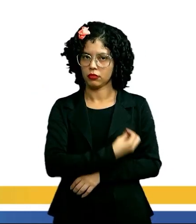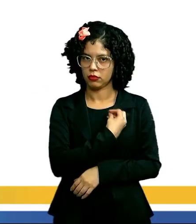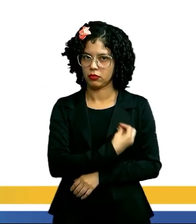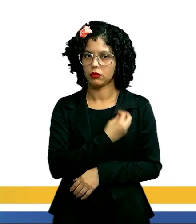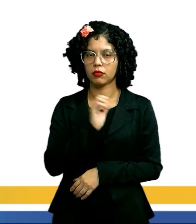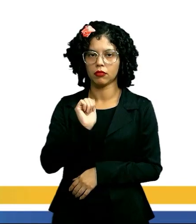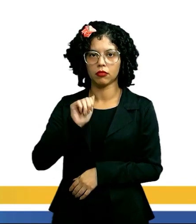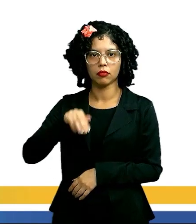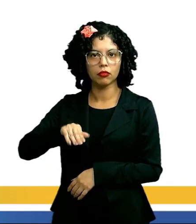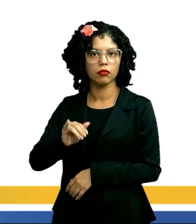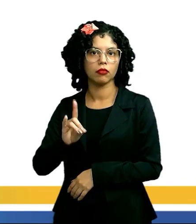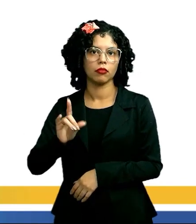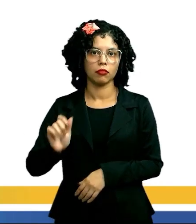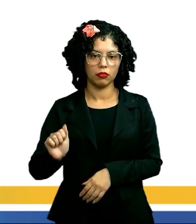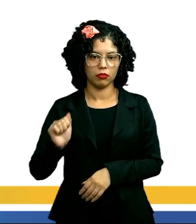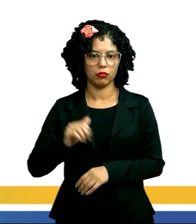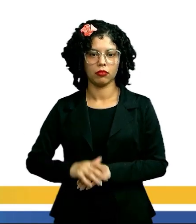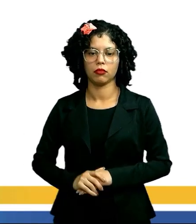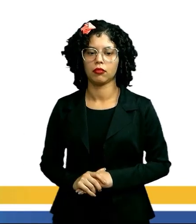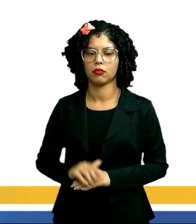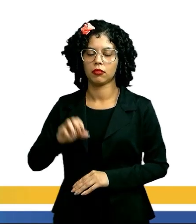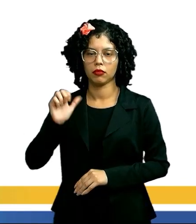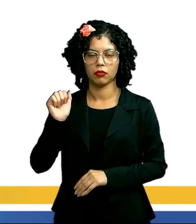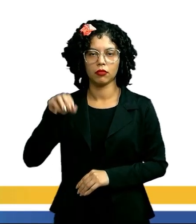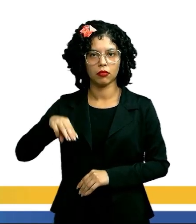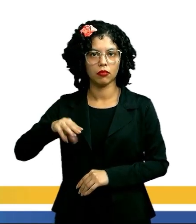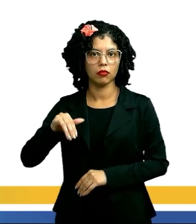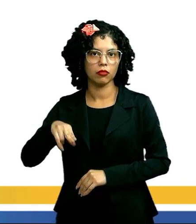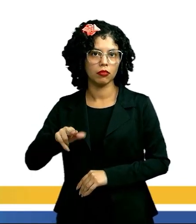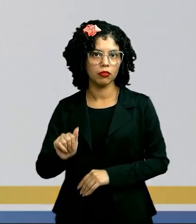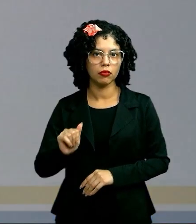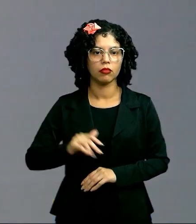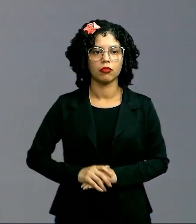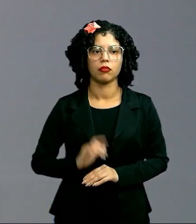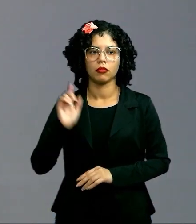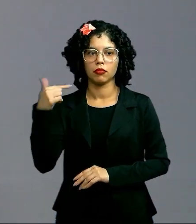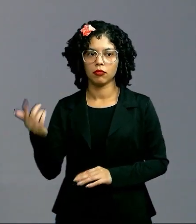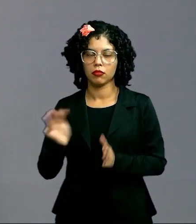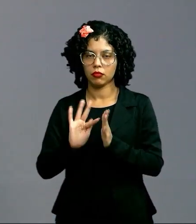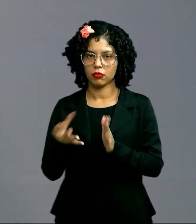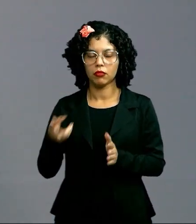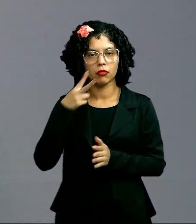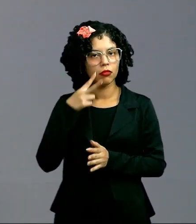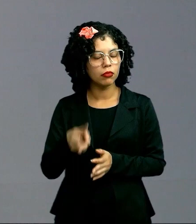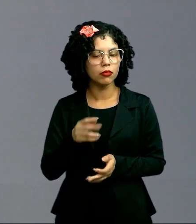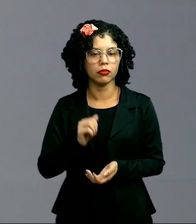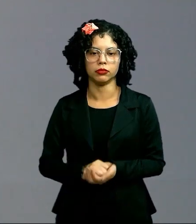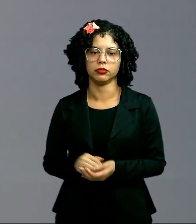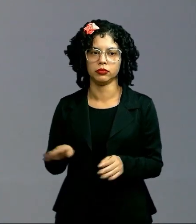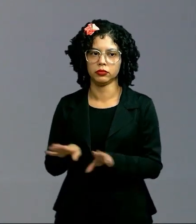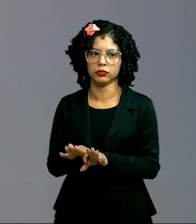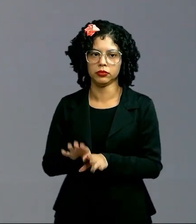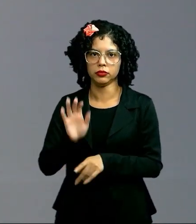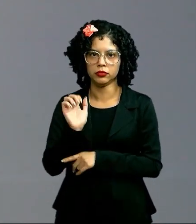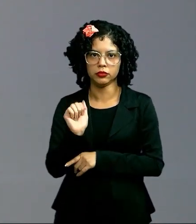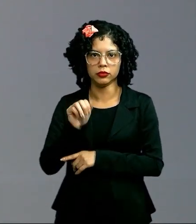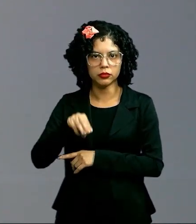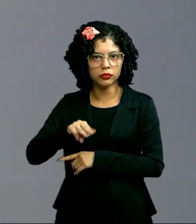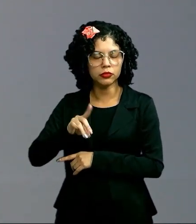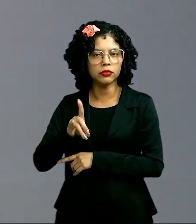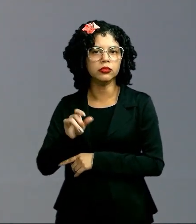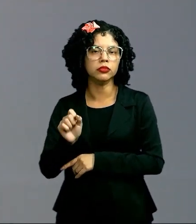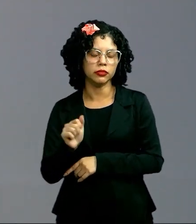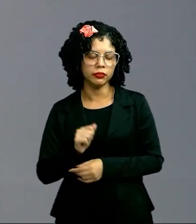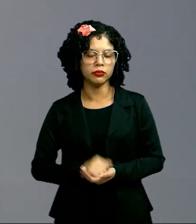nessas moléculas será a função amina, ok? A próxima função que nós vamos ver é a função amida.